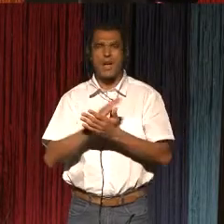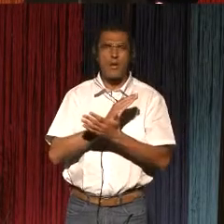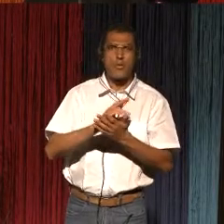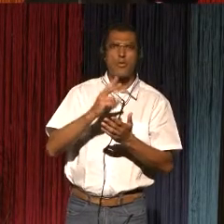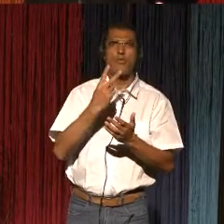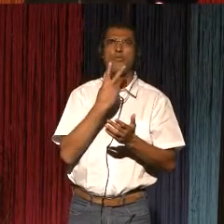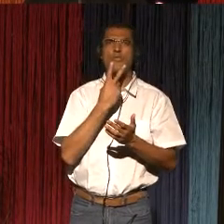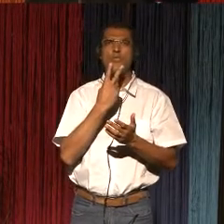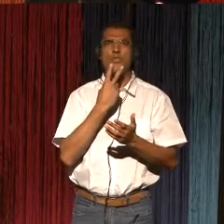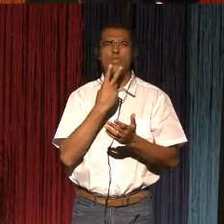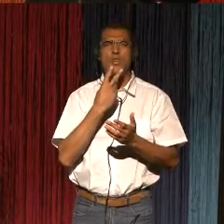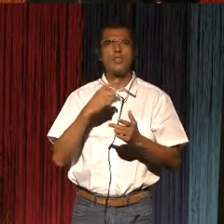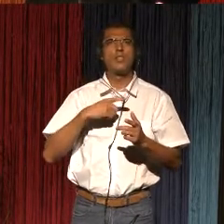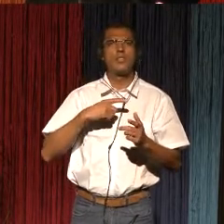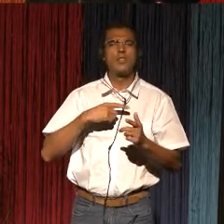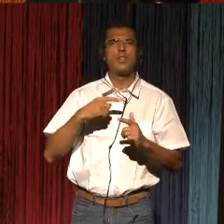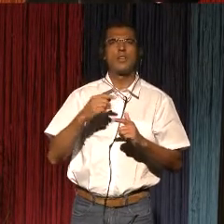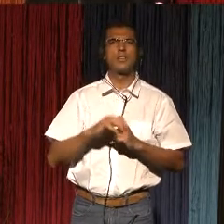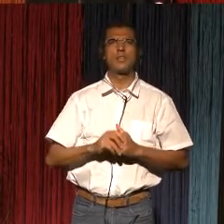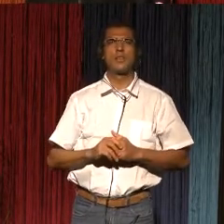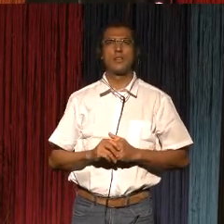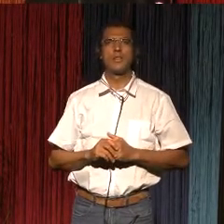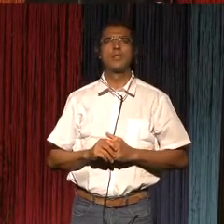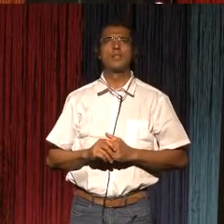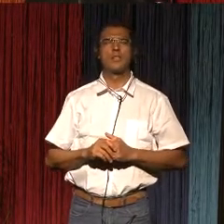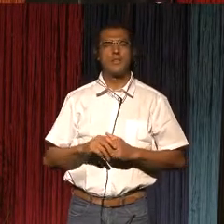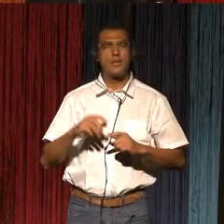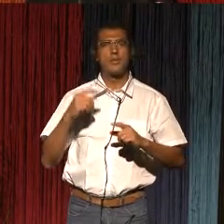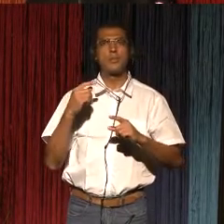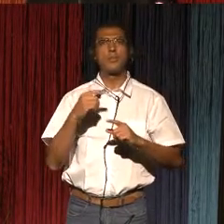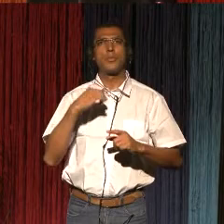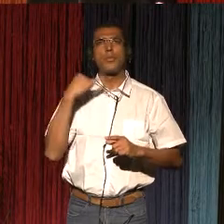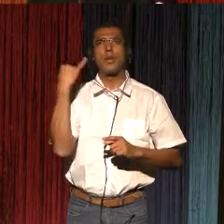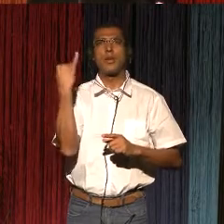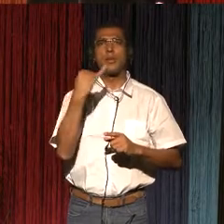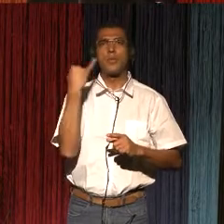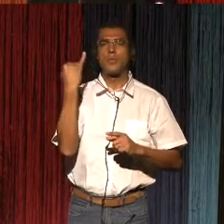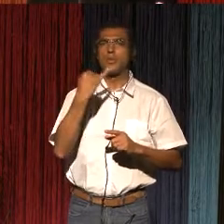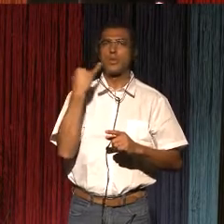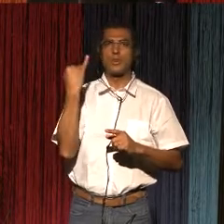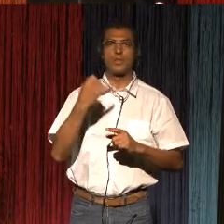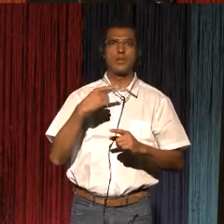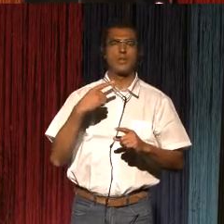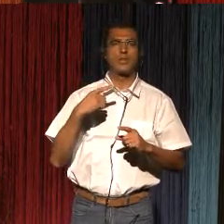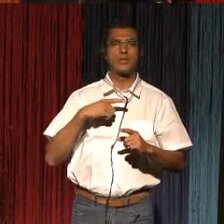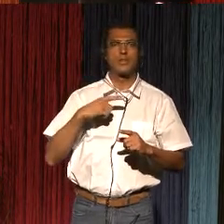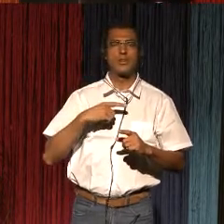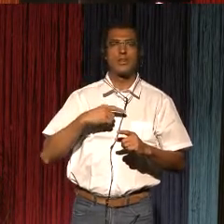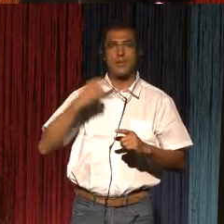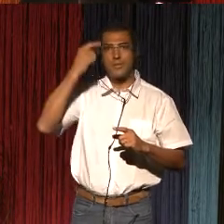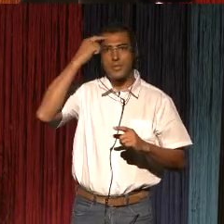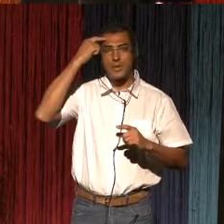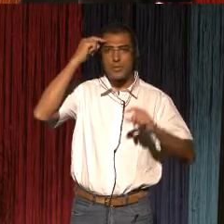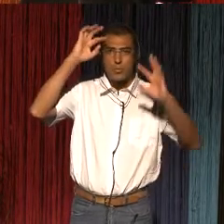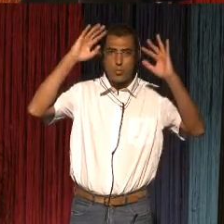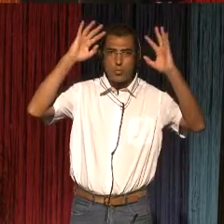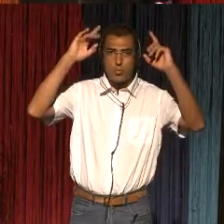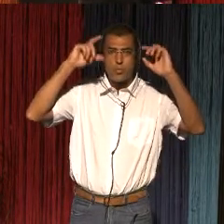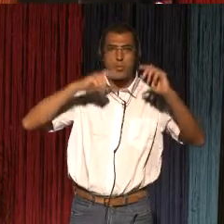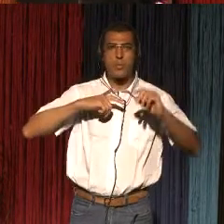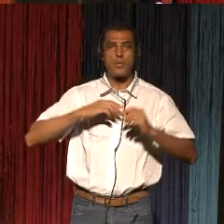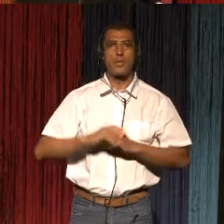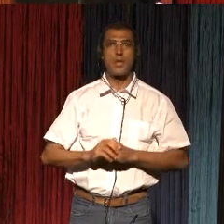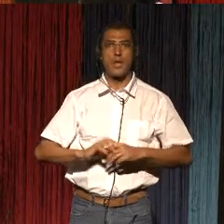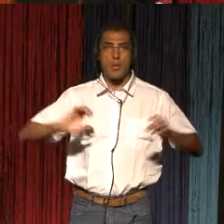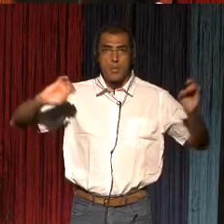verde na área do córtex pré-frontal, que é importante para a função executiva. O córtex pré-frontal não está